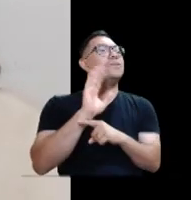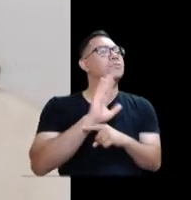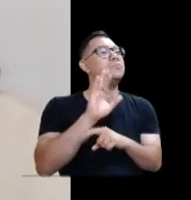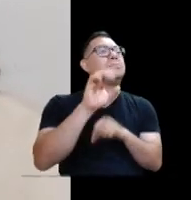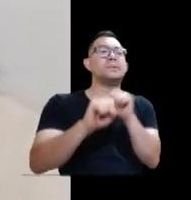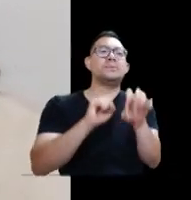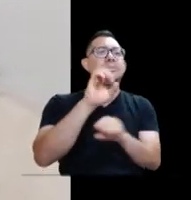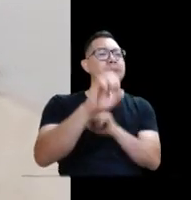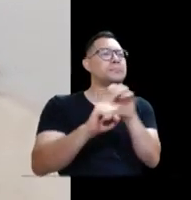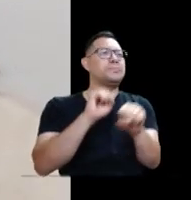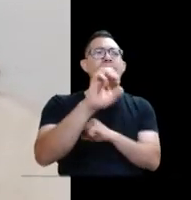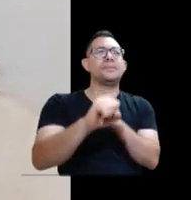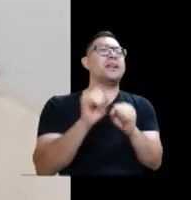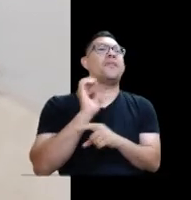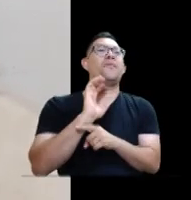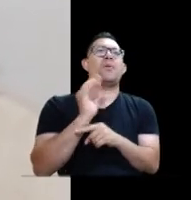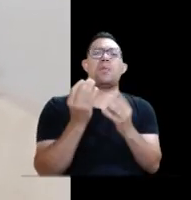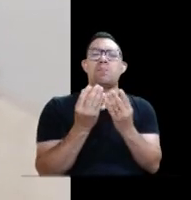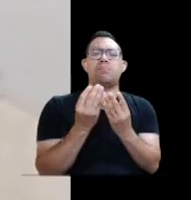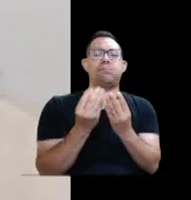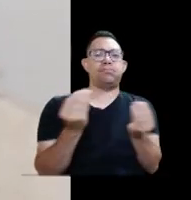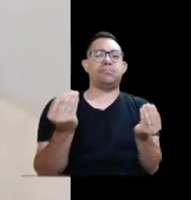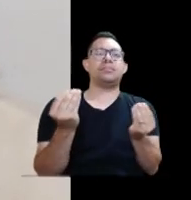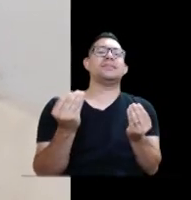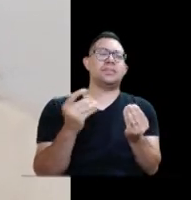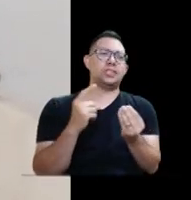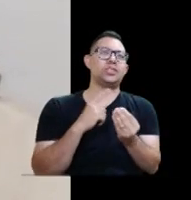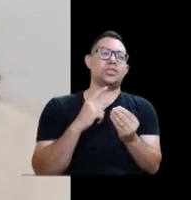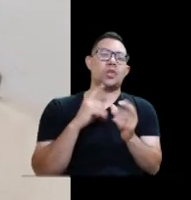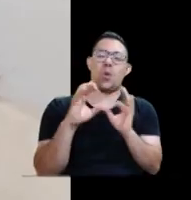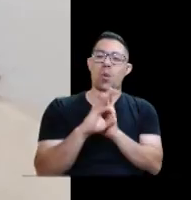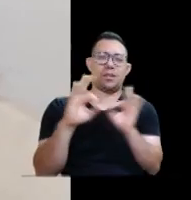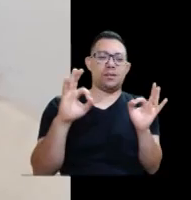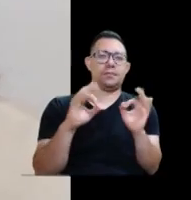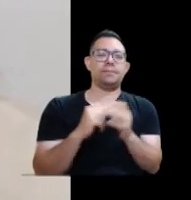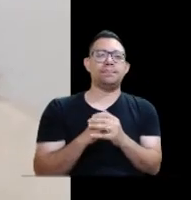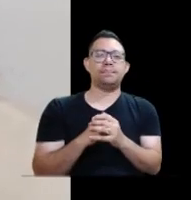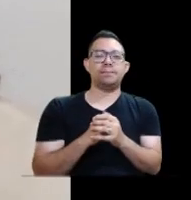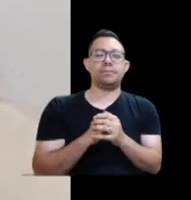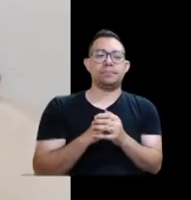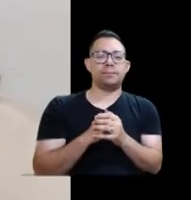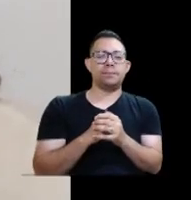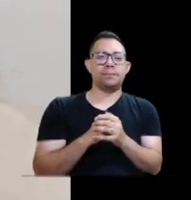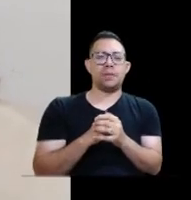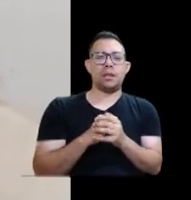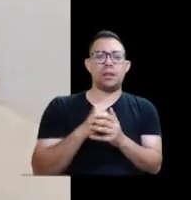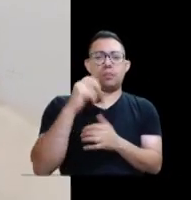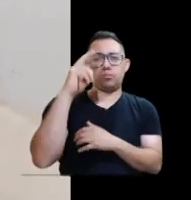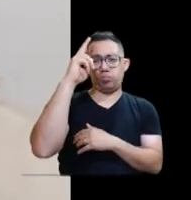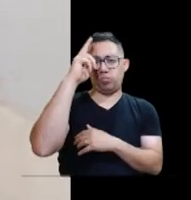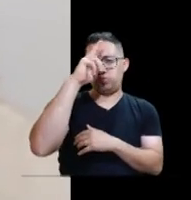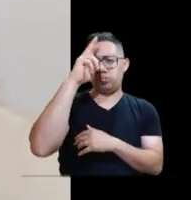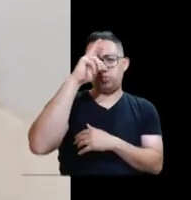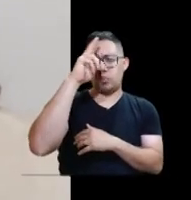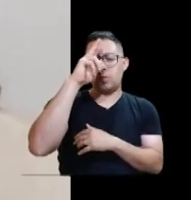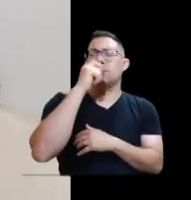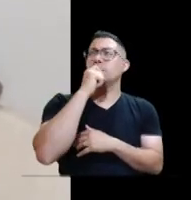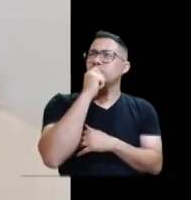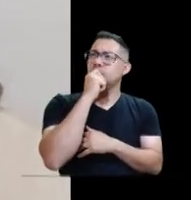aí, puxa, a gente pegava um monte de filmes, com certeza todos sempre sensacionais. Eu não